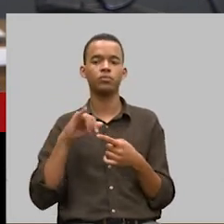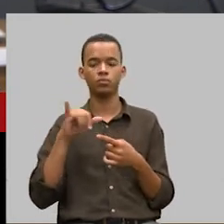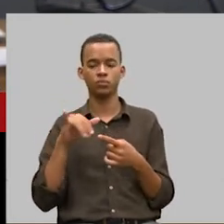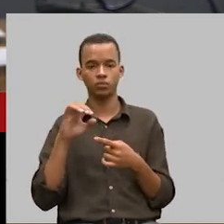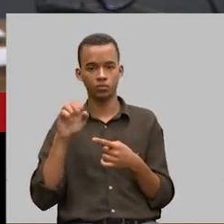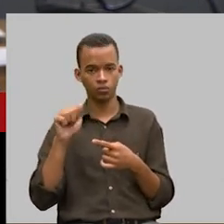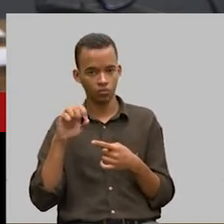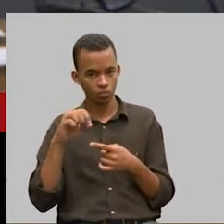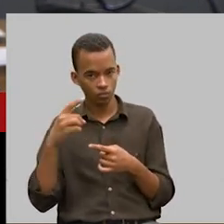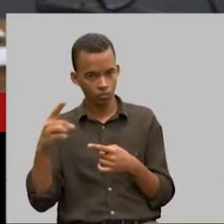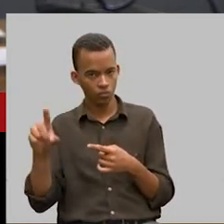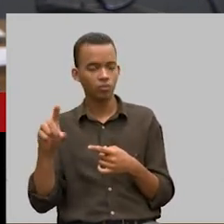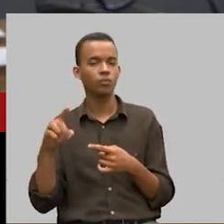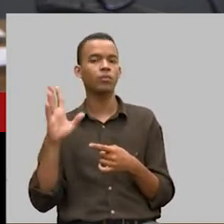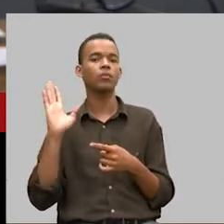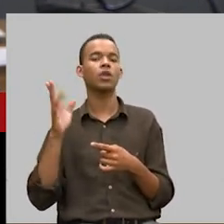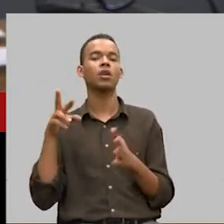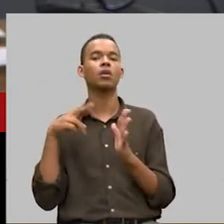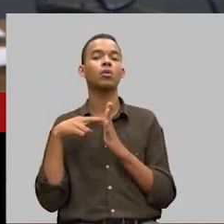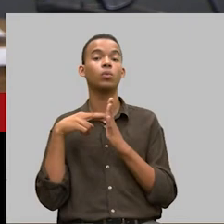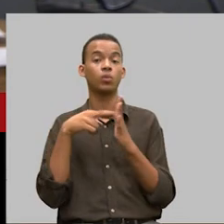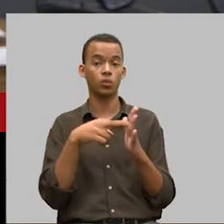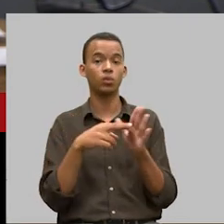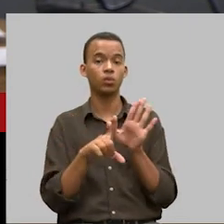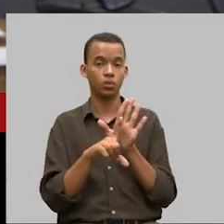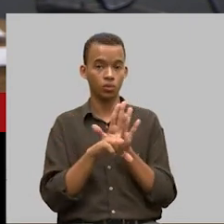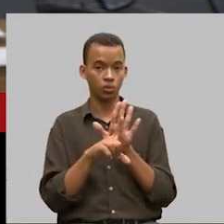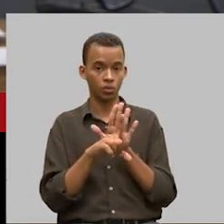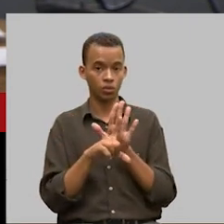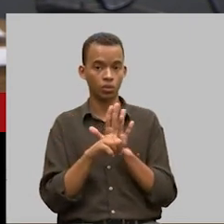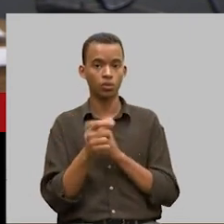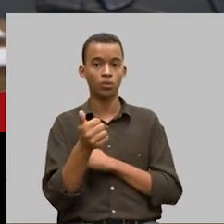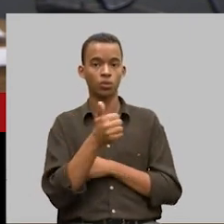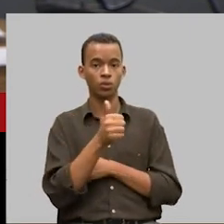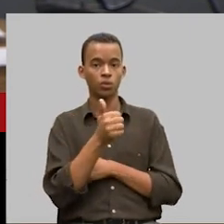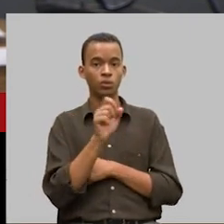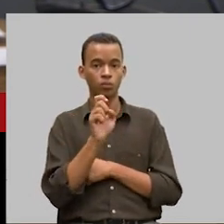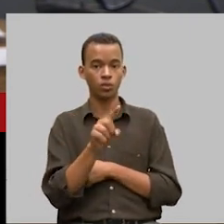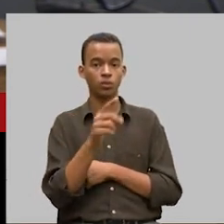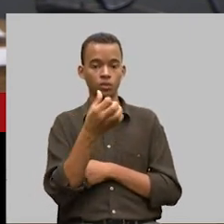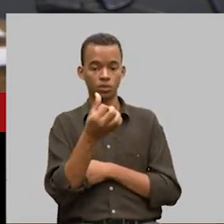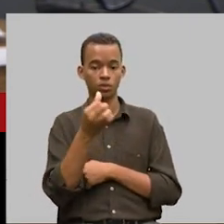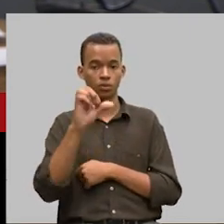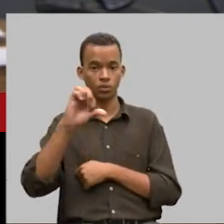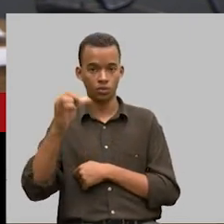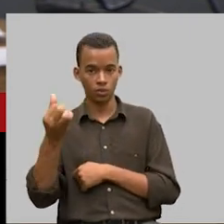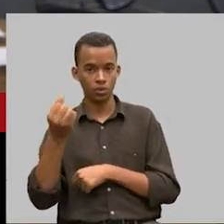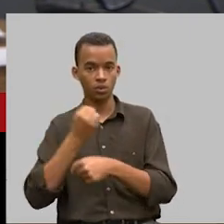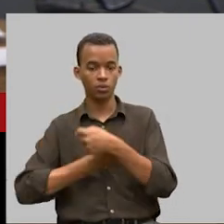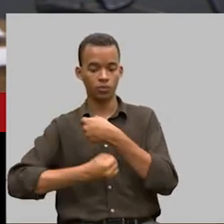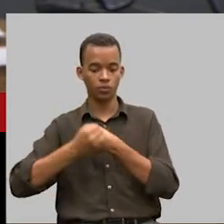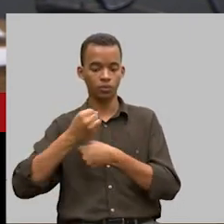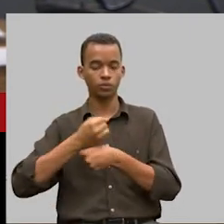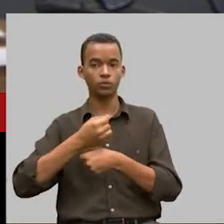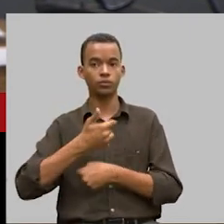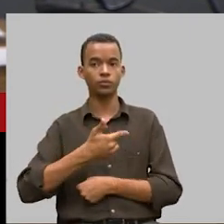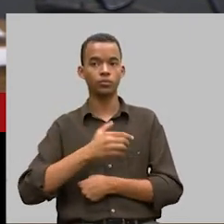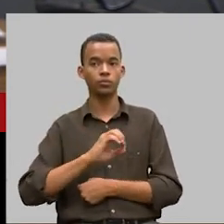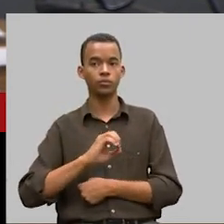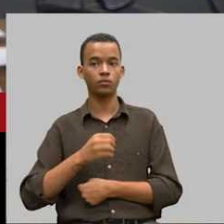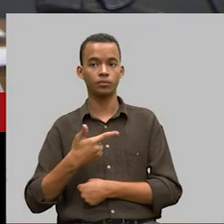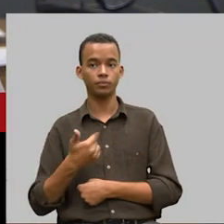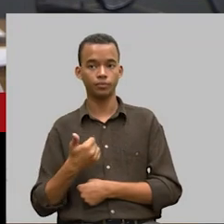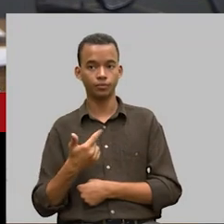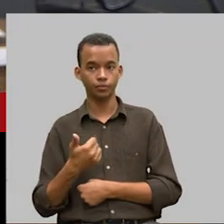foi relator do da da lei 12.696 de 2012 eh a gente